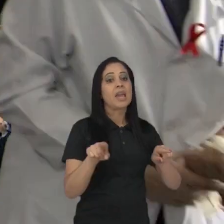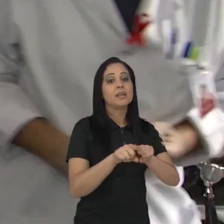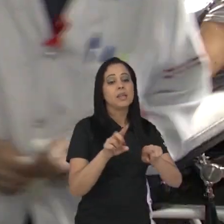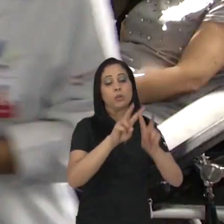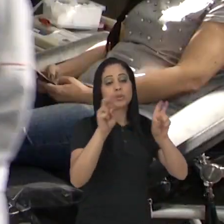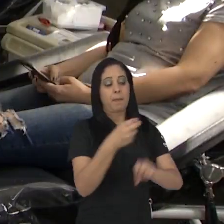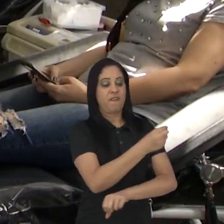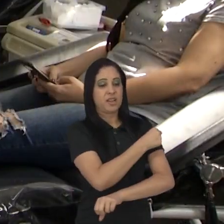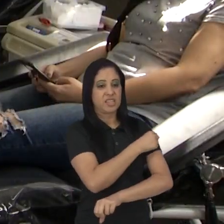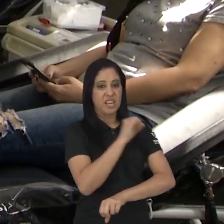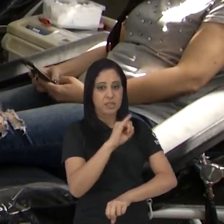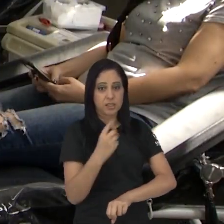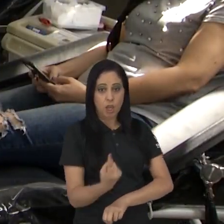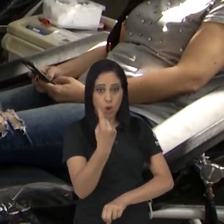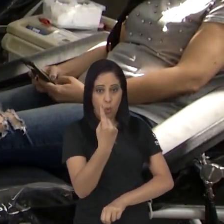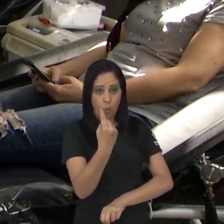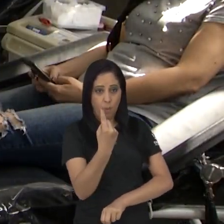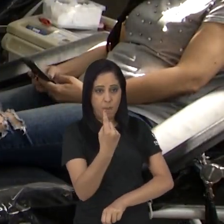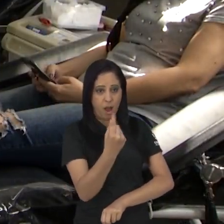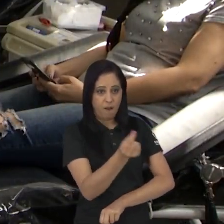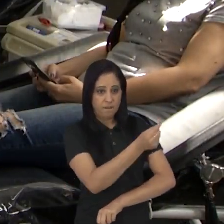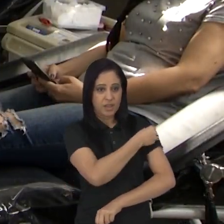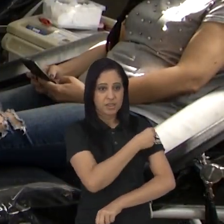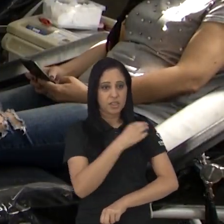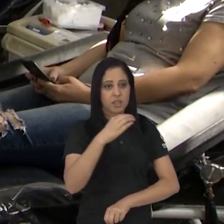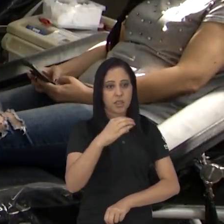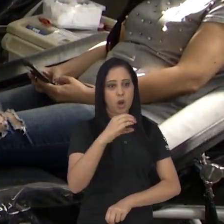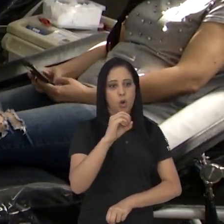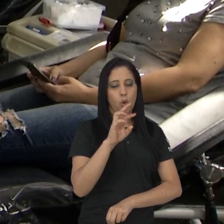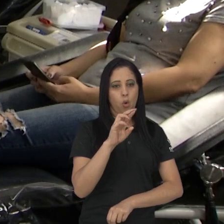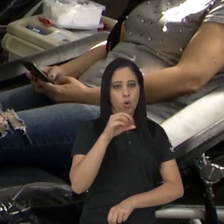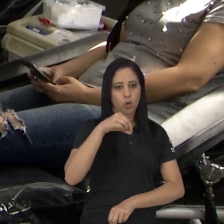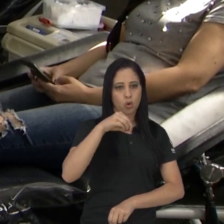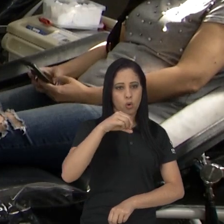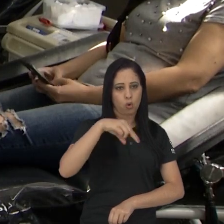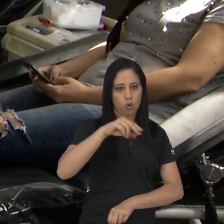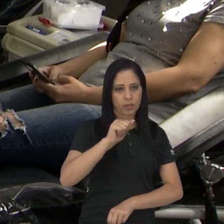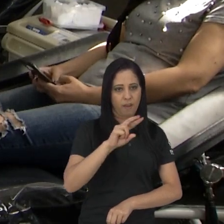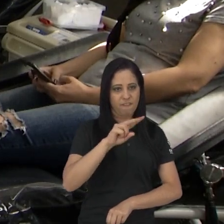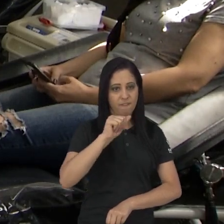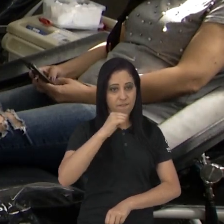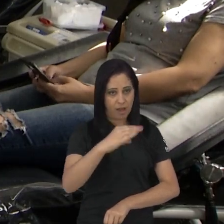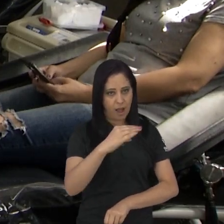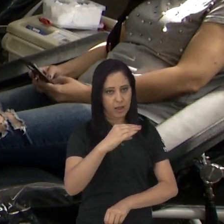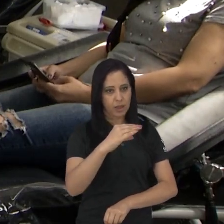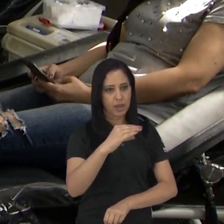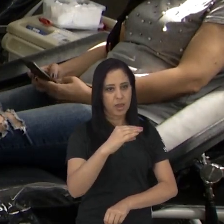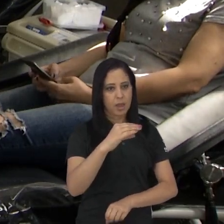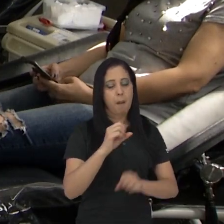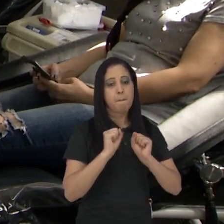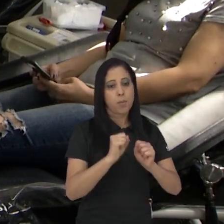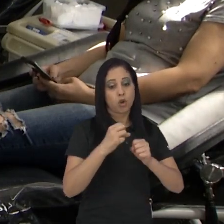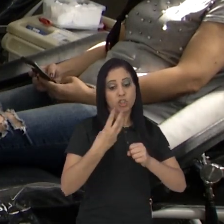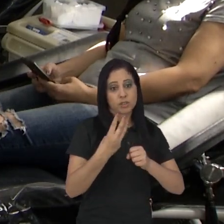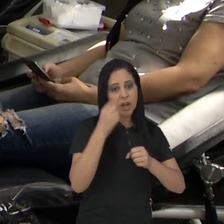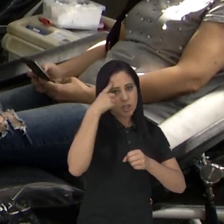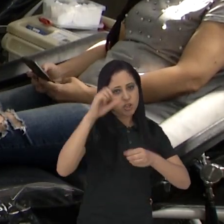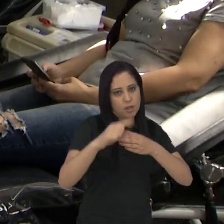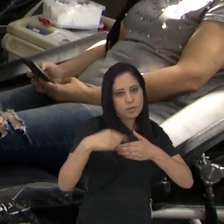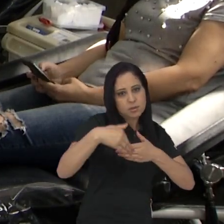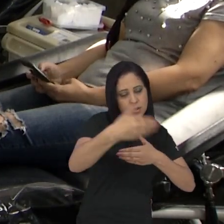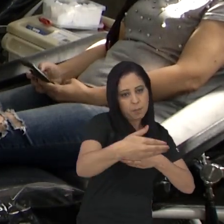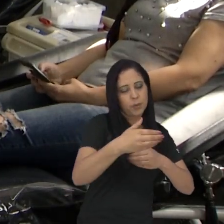relação à vacinação, quem tomar uma dose da Coronavac poderá doar 3 dias após cada dose, já as